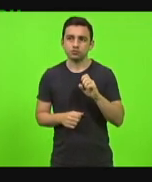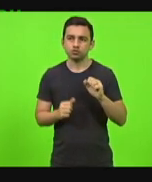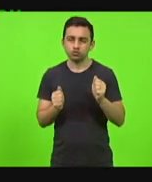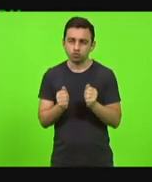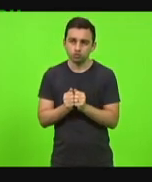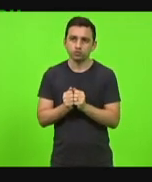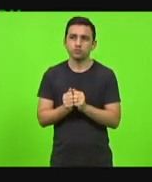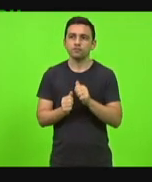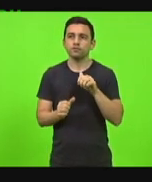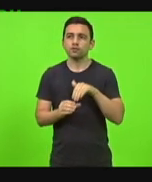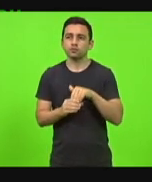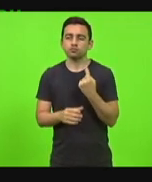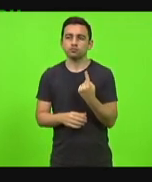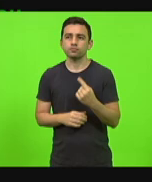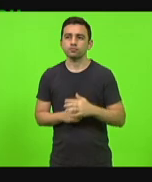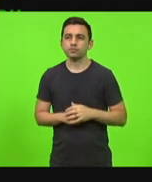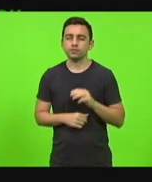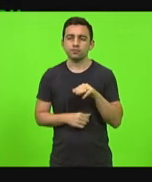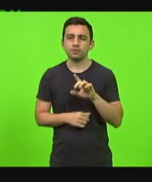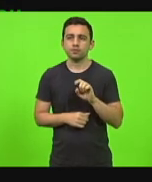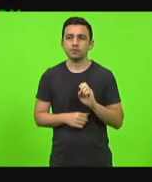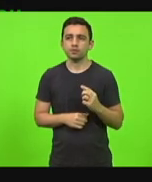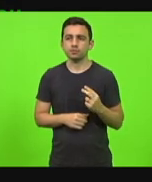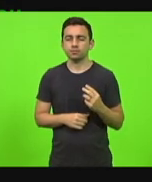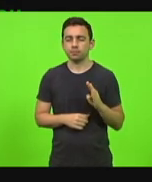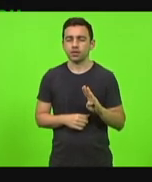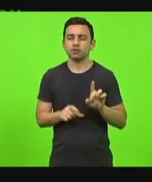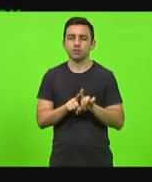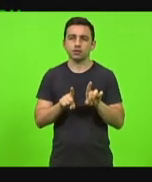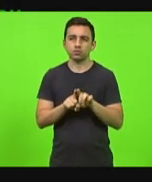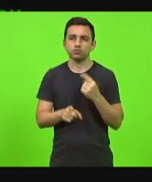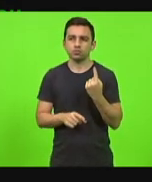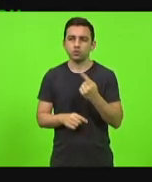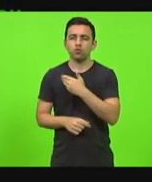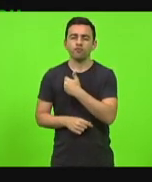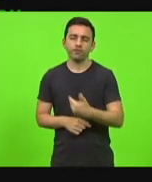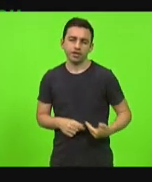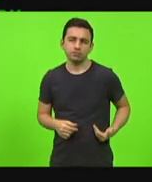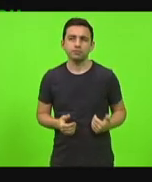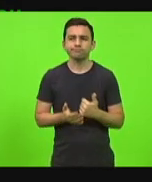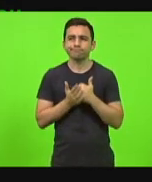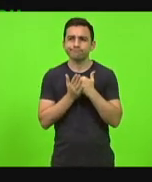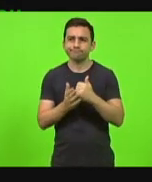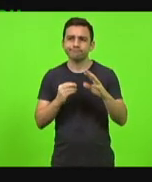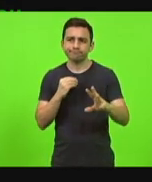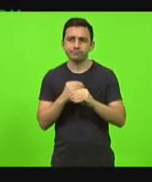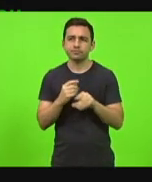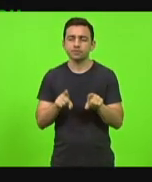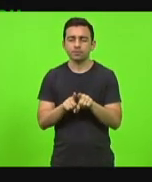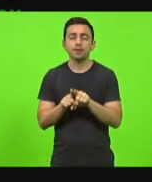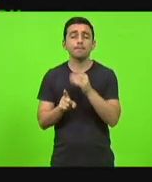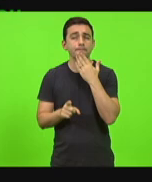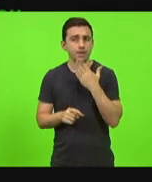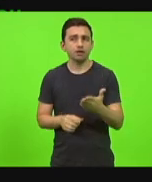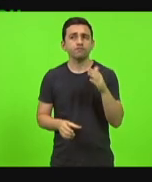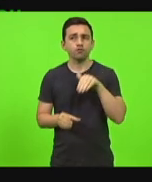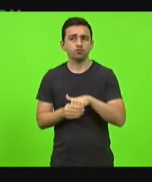MDB vota 1. Presidente, o governo também apoia a emenda e pede voto 1.